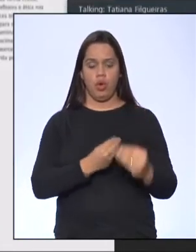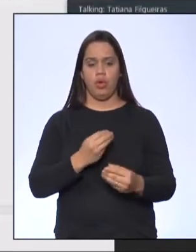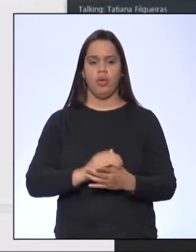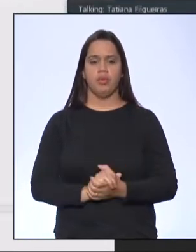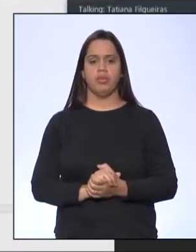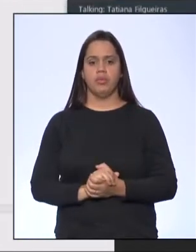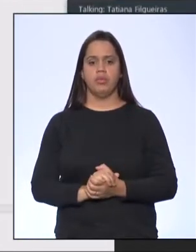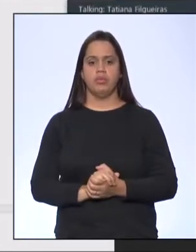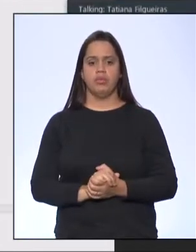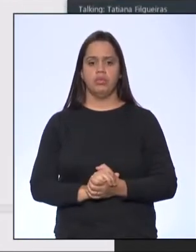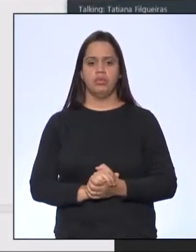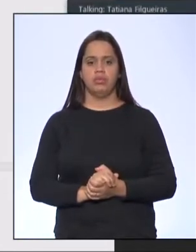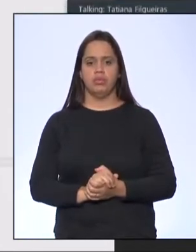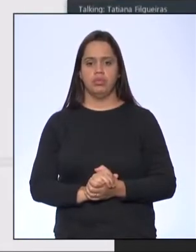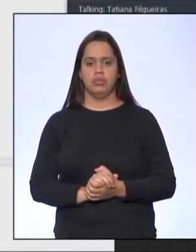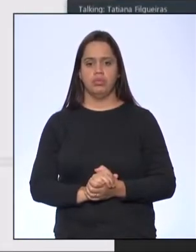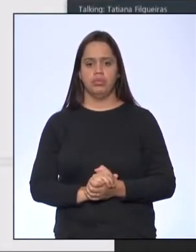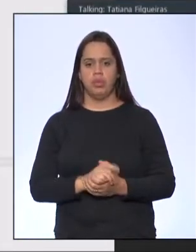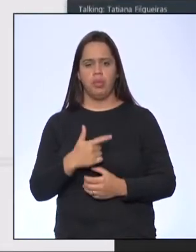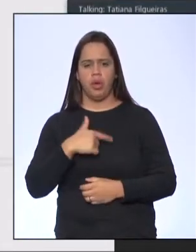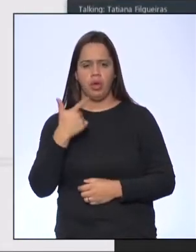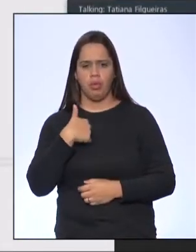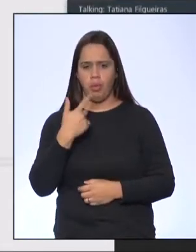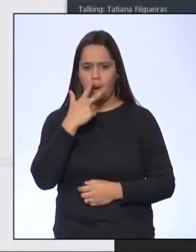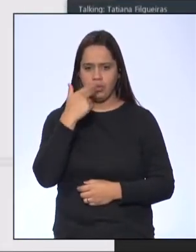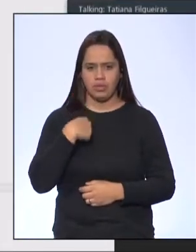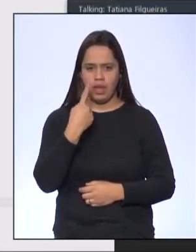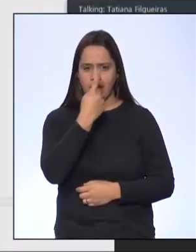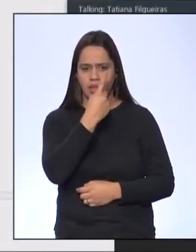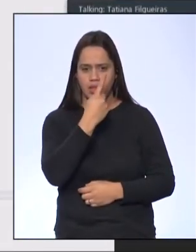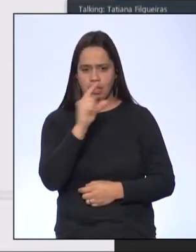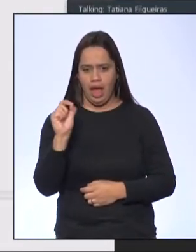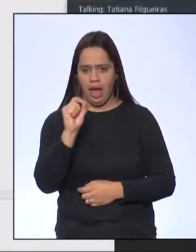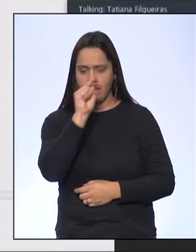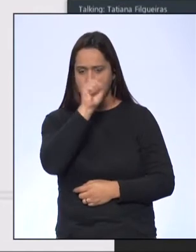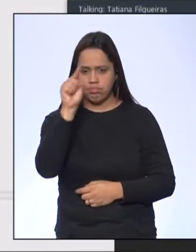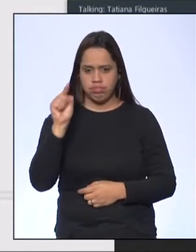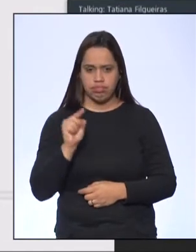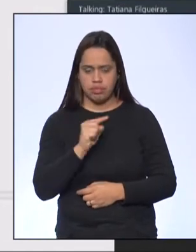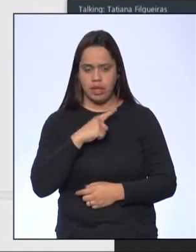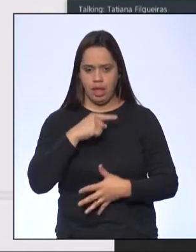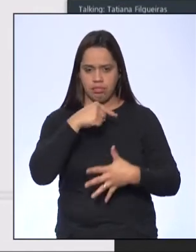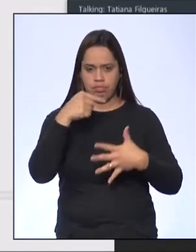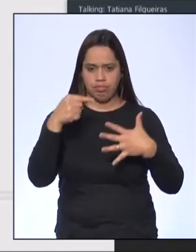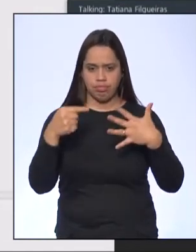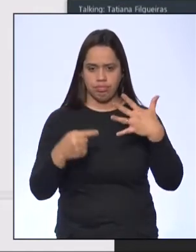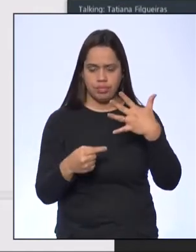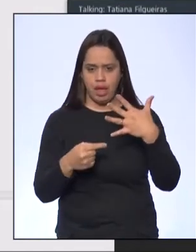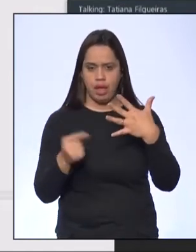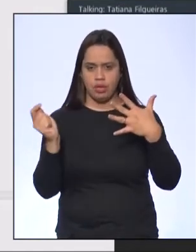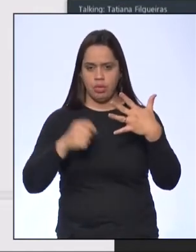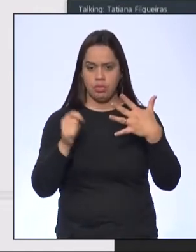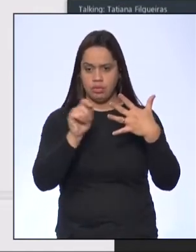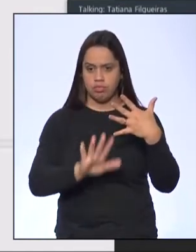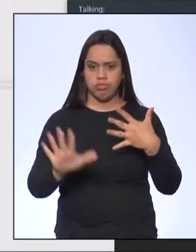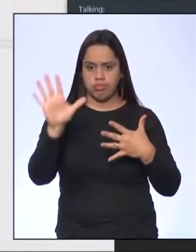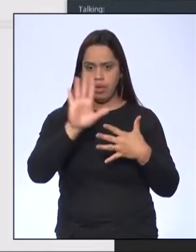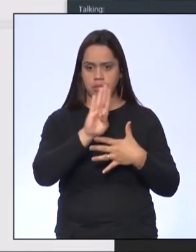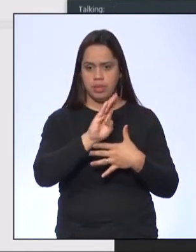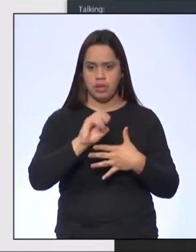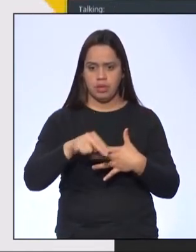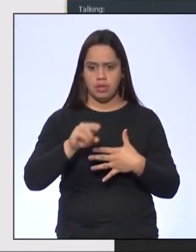Essas são, eu não tenho a expectativa de que vocês consigam ler, é só para ilustrar, mas a gente tem aqui as 10 competências gerais da BNCC.